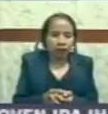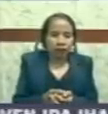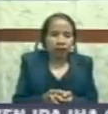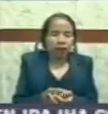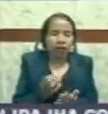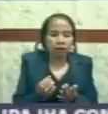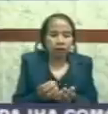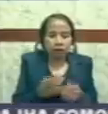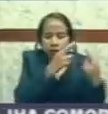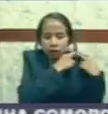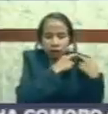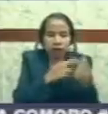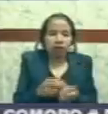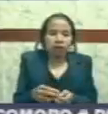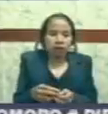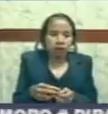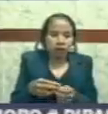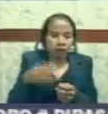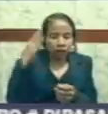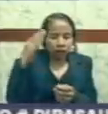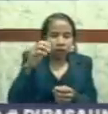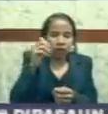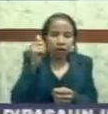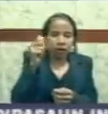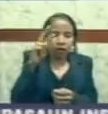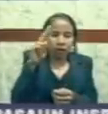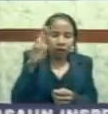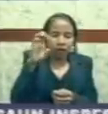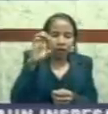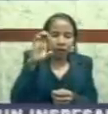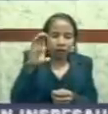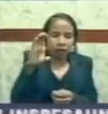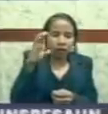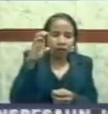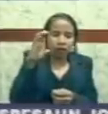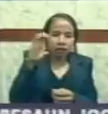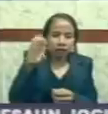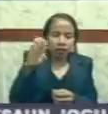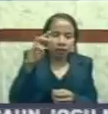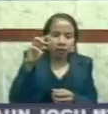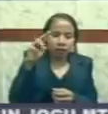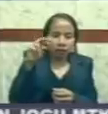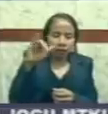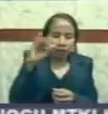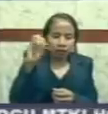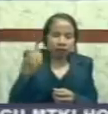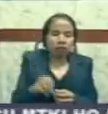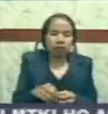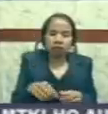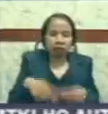Bano. Cadê a minha cadeia? Nem sei que está a minha verdade de Ramon Zendra Nelton, da da outra, a minha abertura de cadeia, a